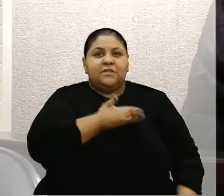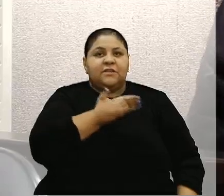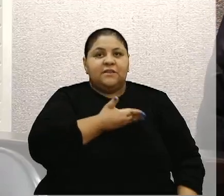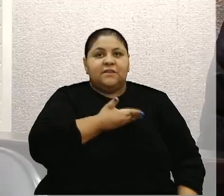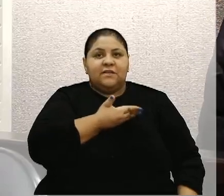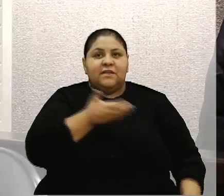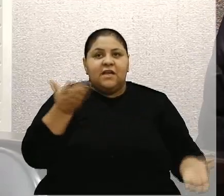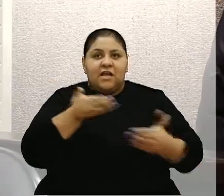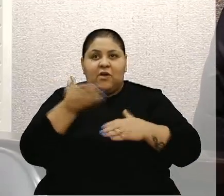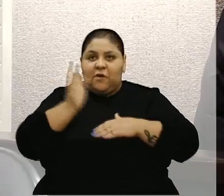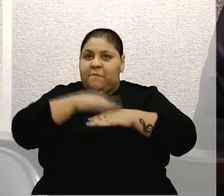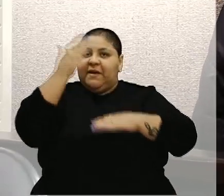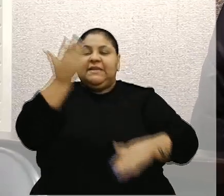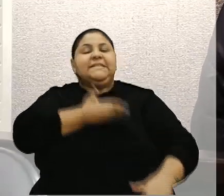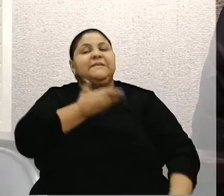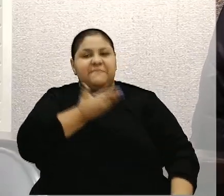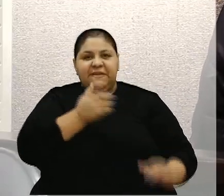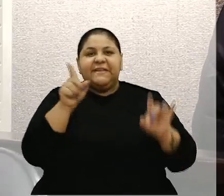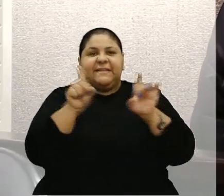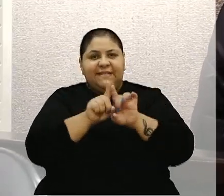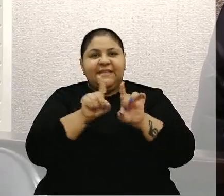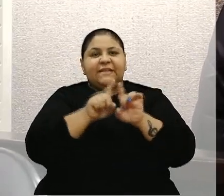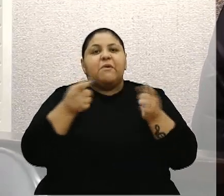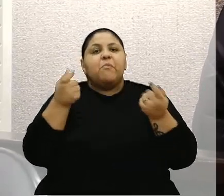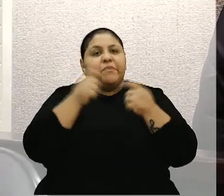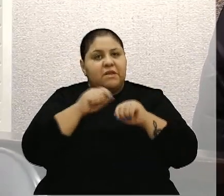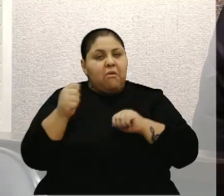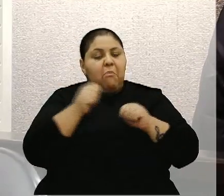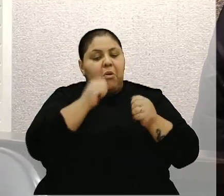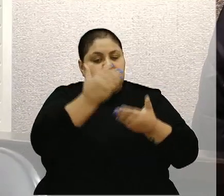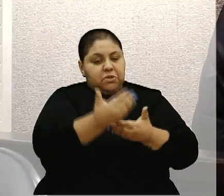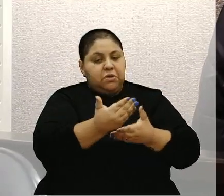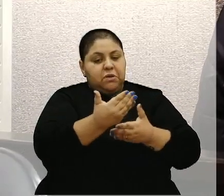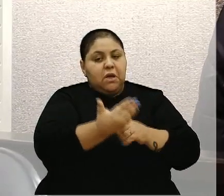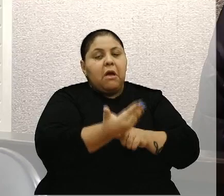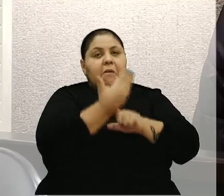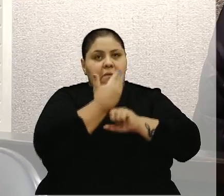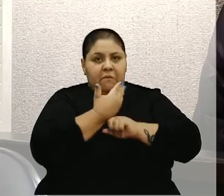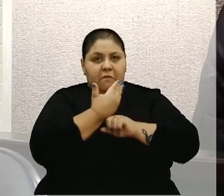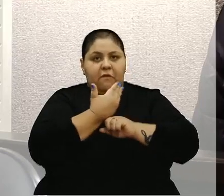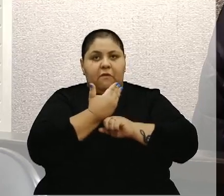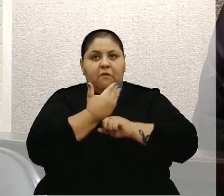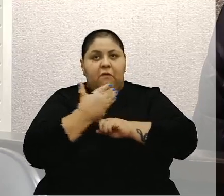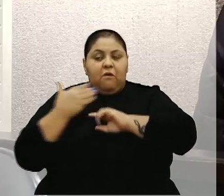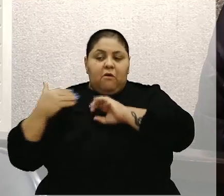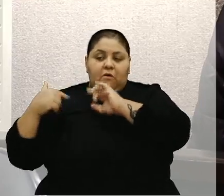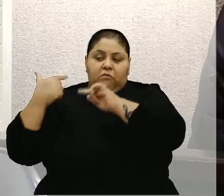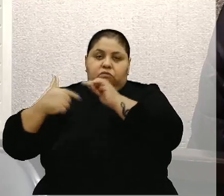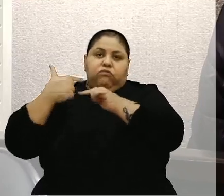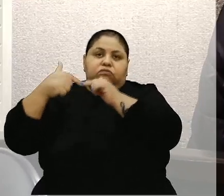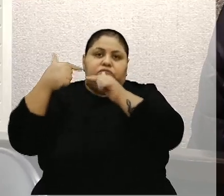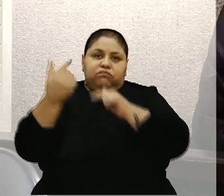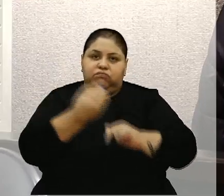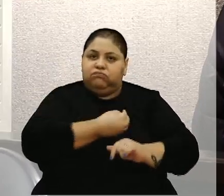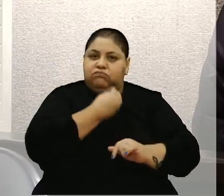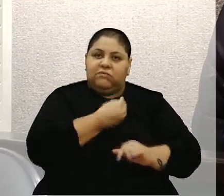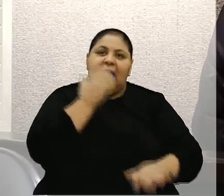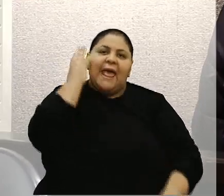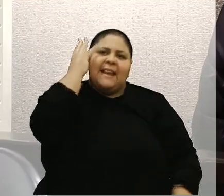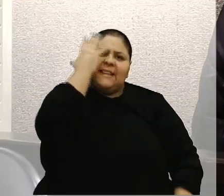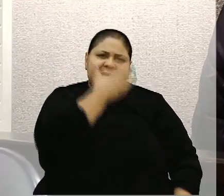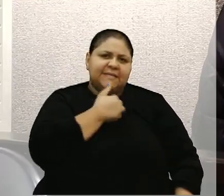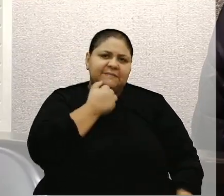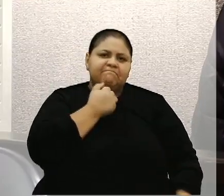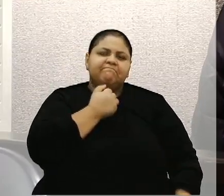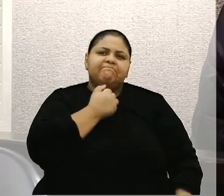muito mais amigo, como outros vereadores dizem. O que o senhor precisar, pode contar comigo. A sua trajetória de vida é muito bonita